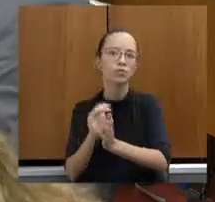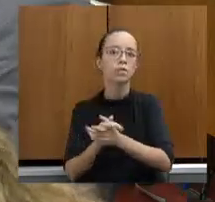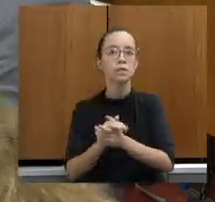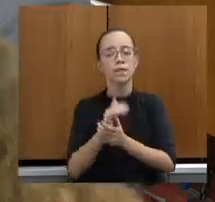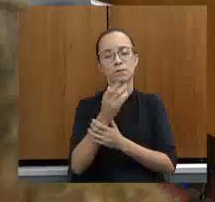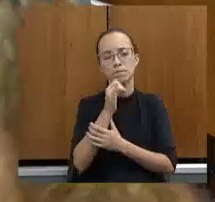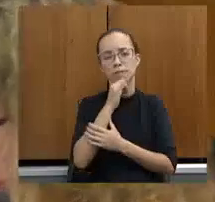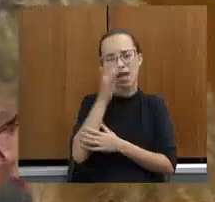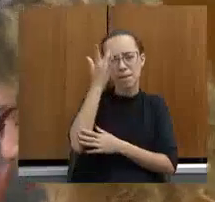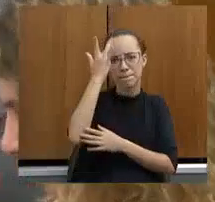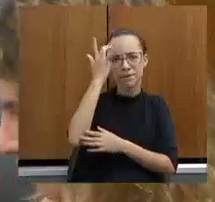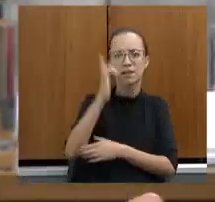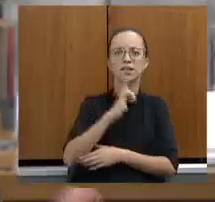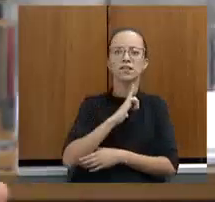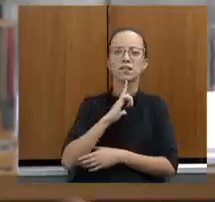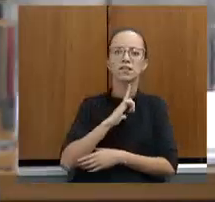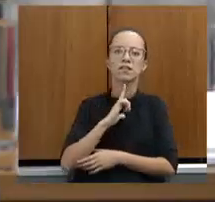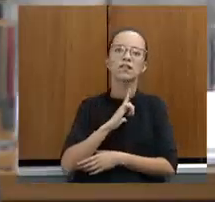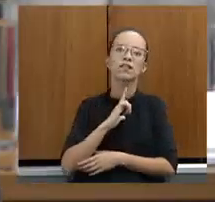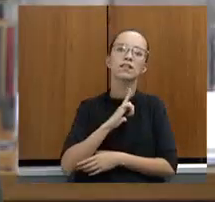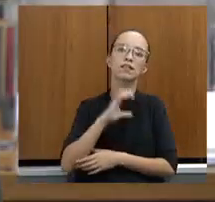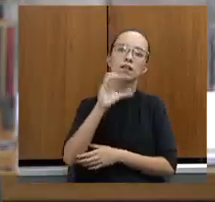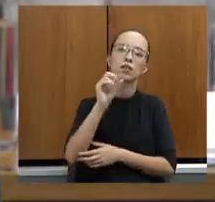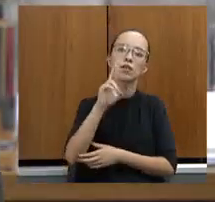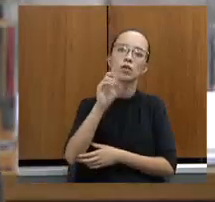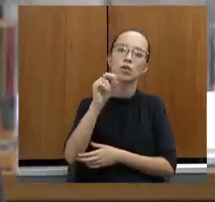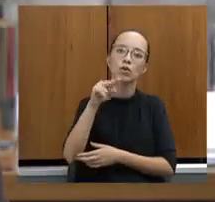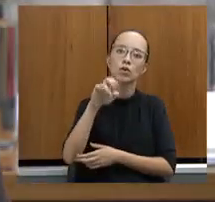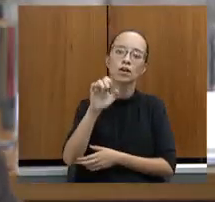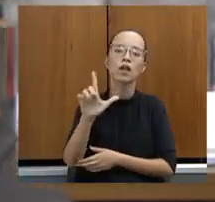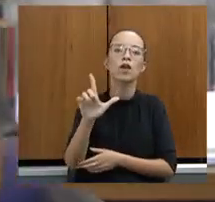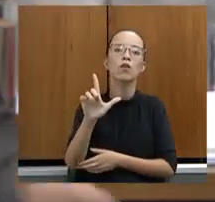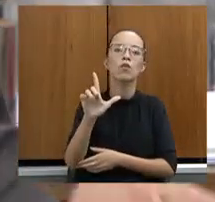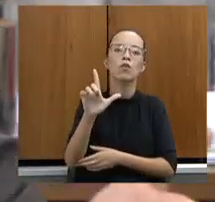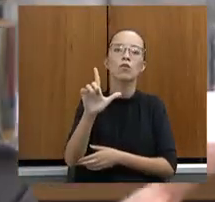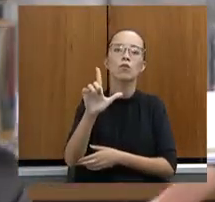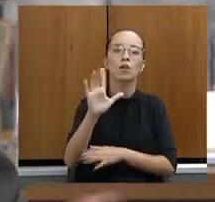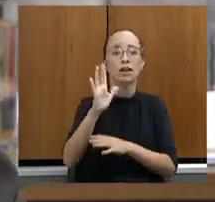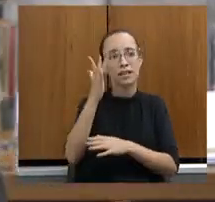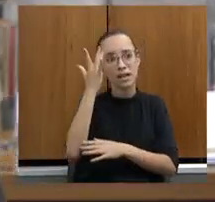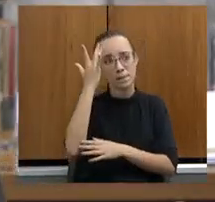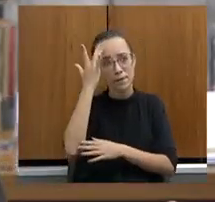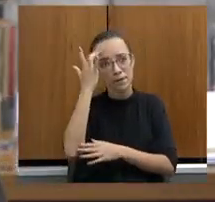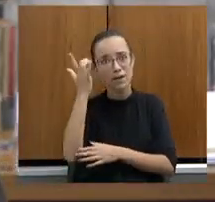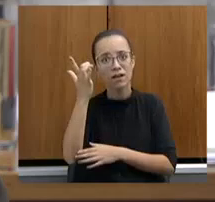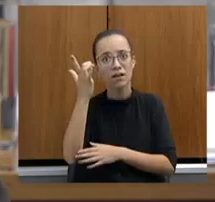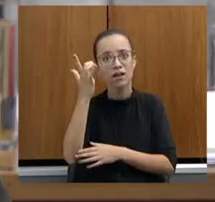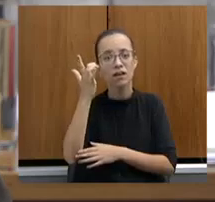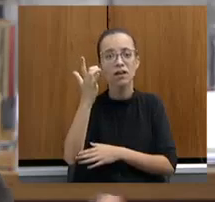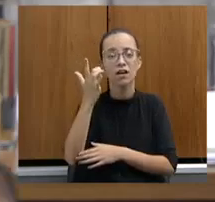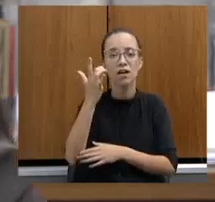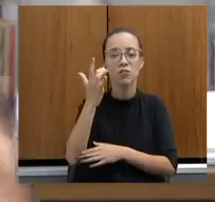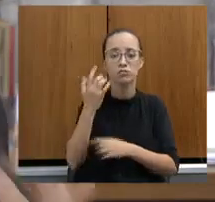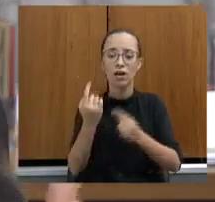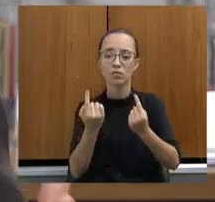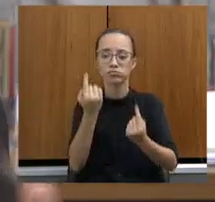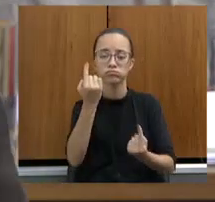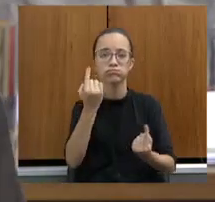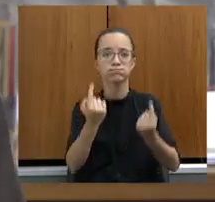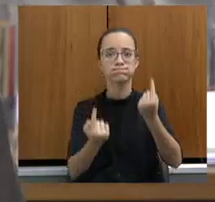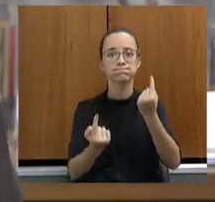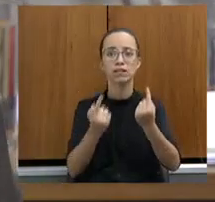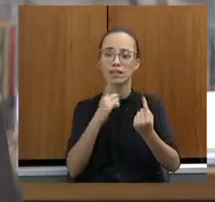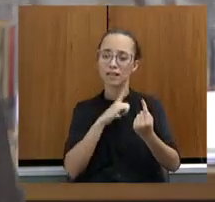amanhã eu tenho um coronel com seis quinquênio 39 e amanhã eu tenho um coronel sem isso você vai ter